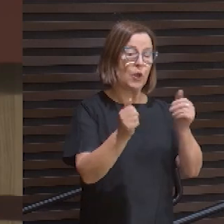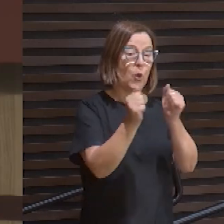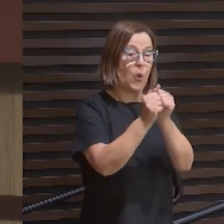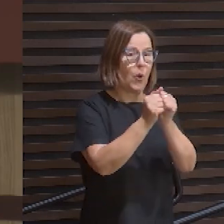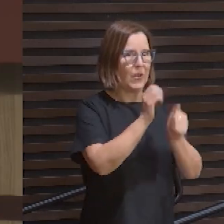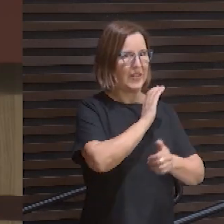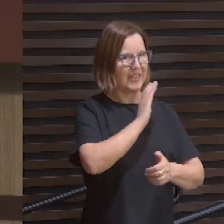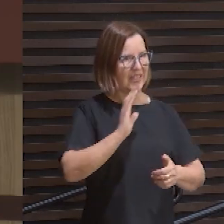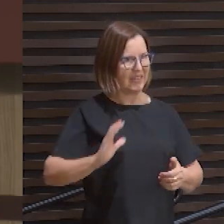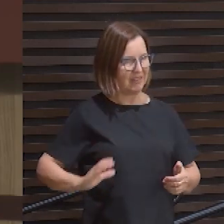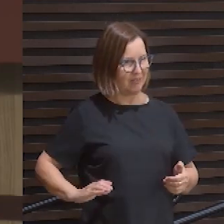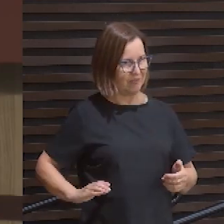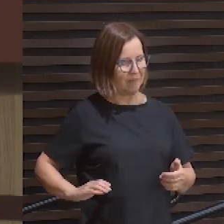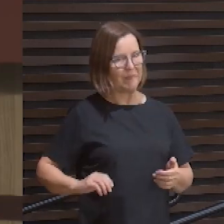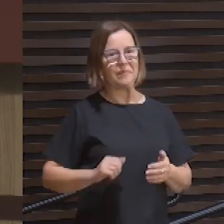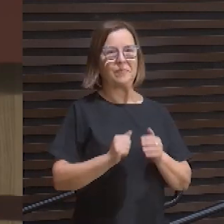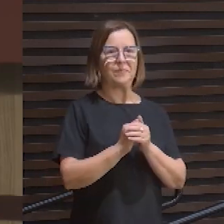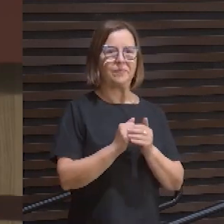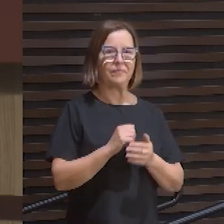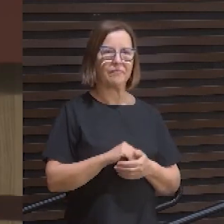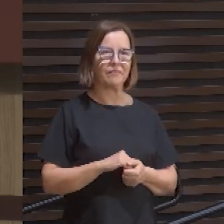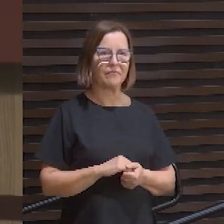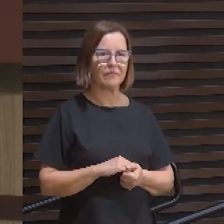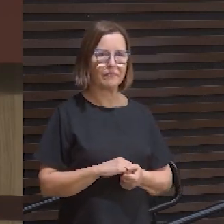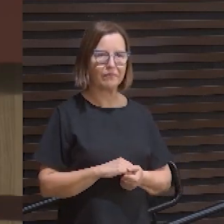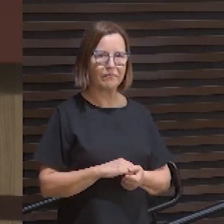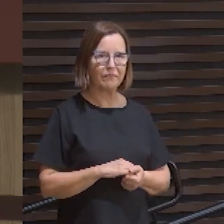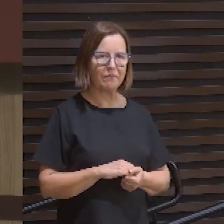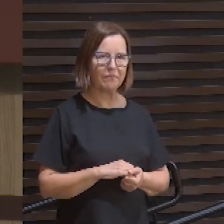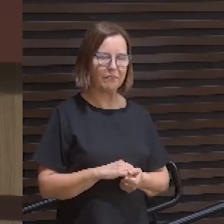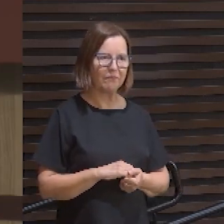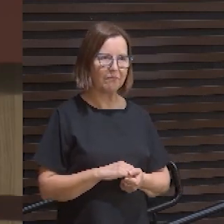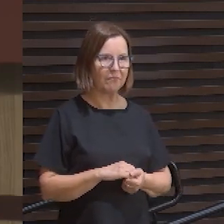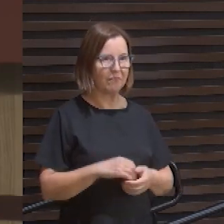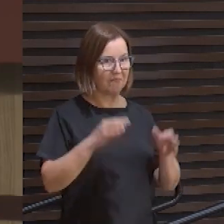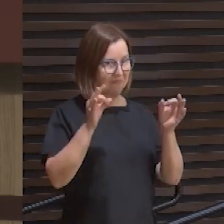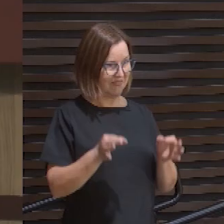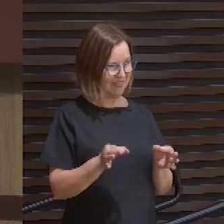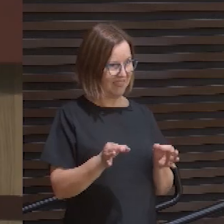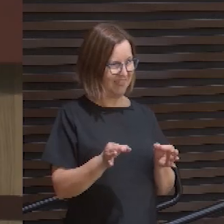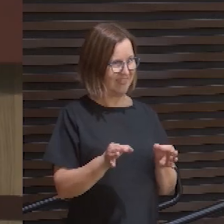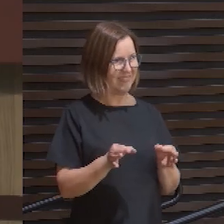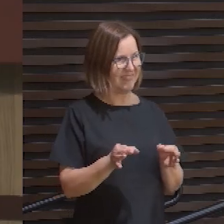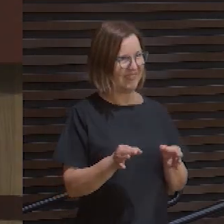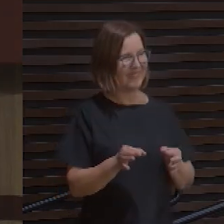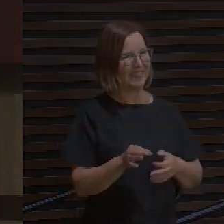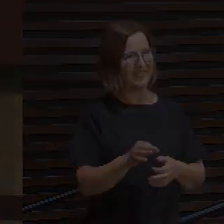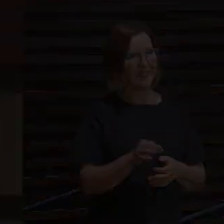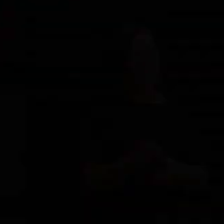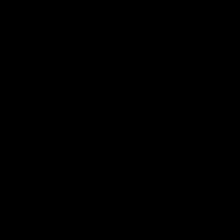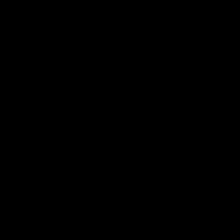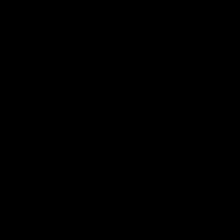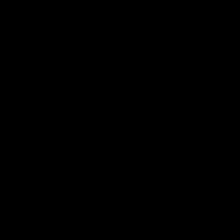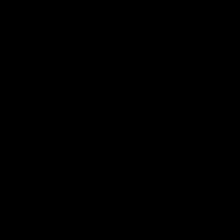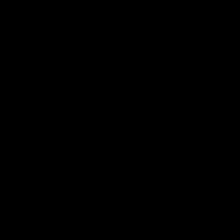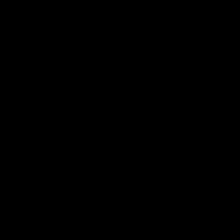Cristo. Tá bom? Nós vamos em frente?